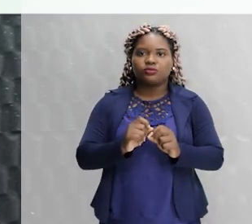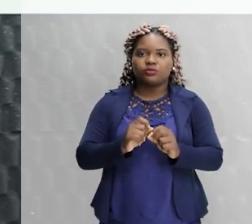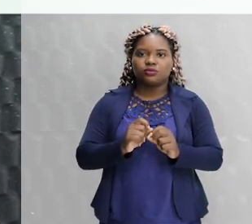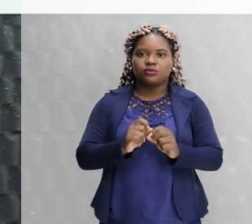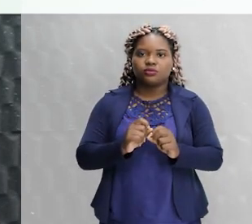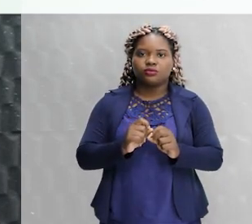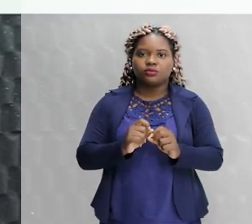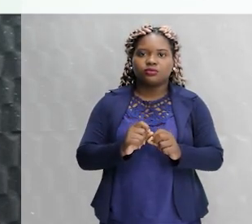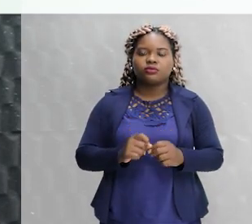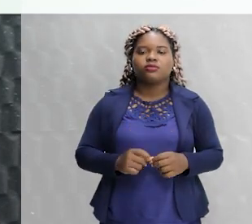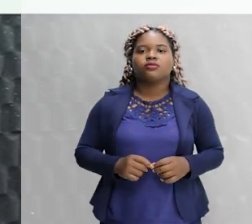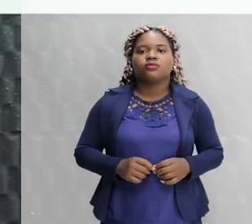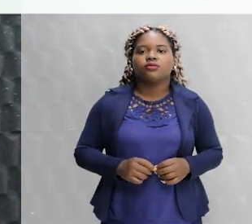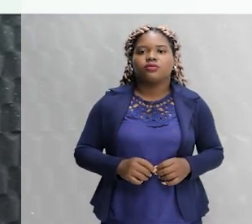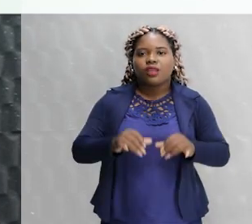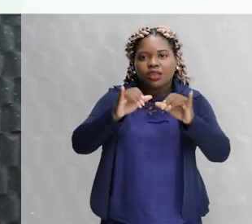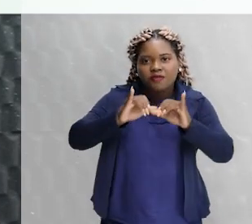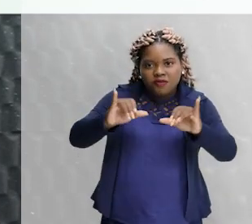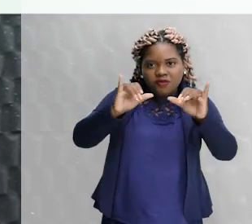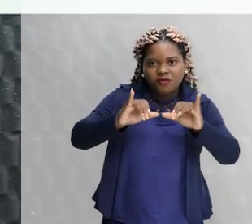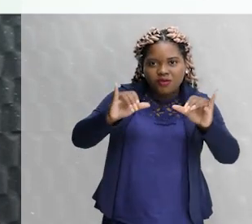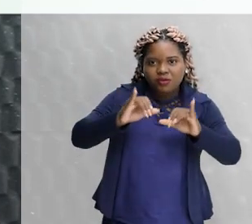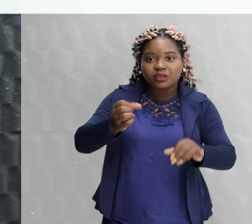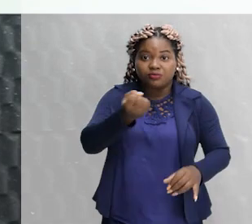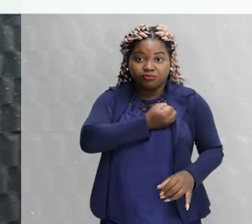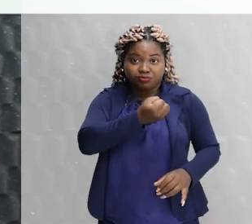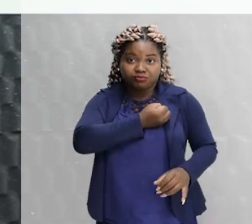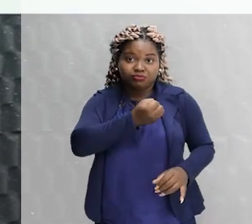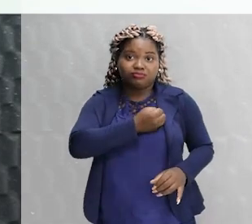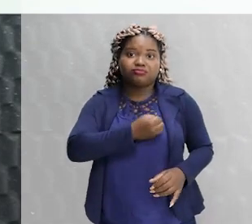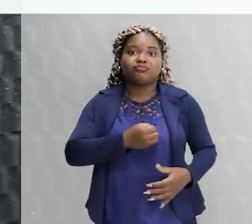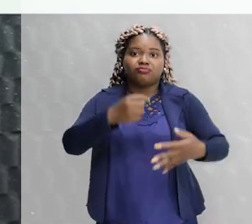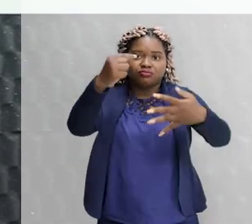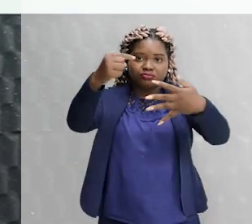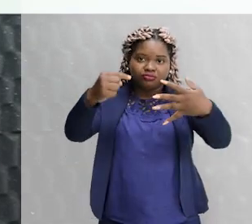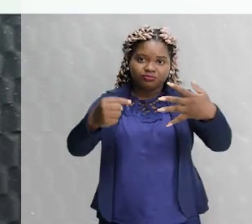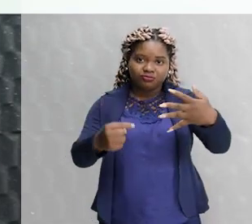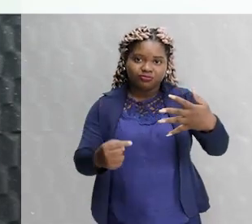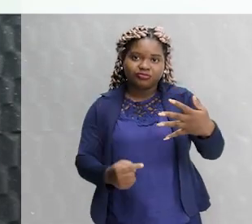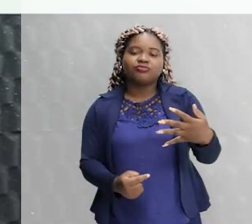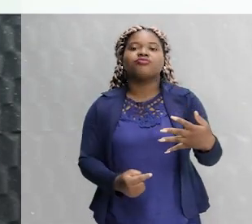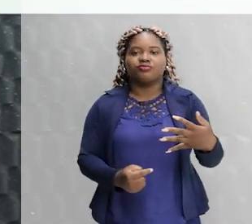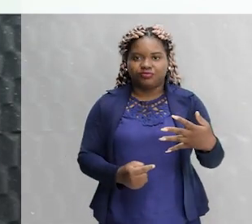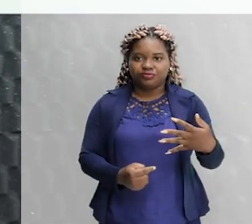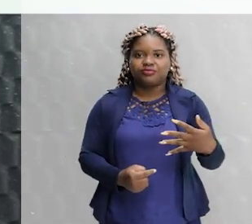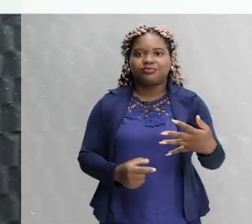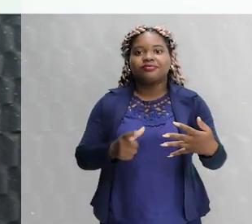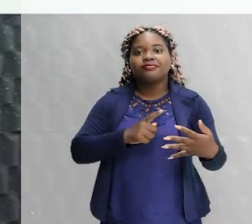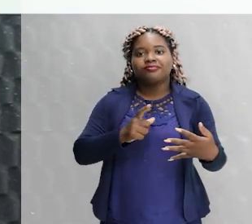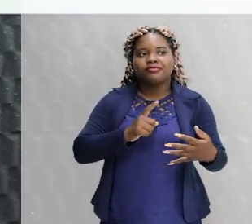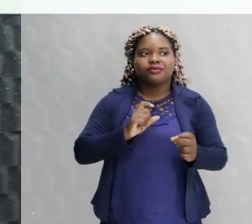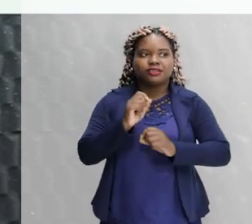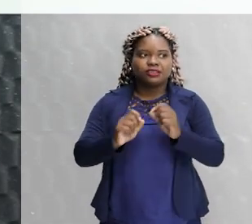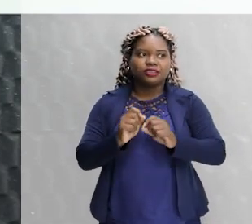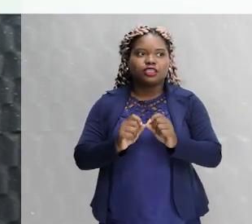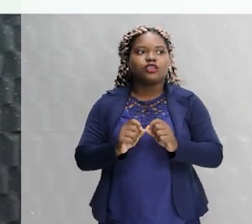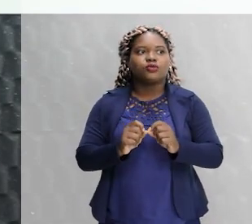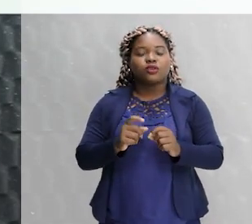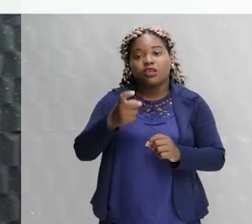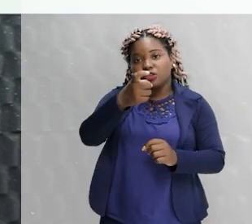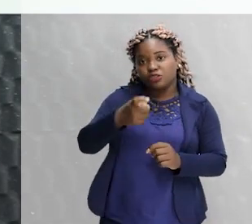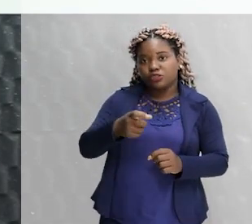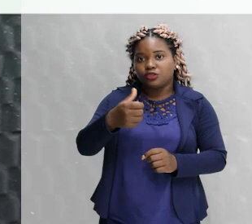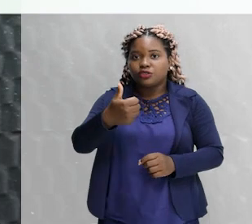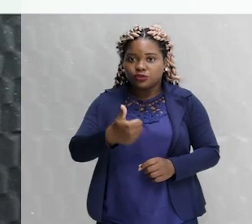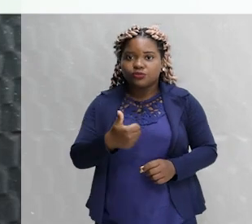dados. Números. Quando eu falo de dado, lista de números, né? Você tem um valor x1, colocar de maneira